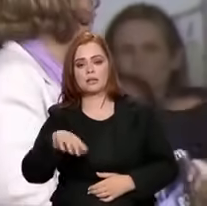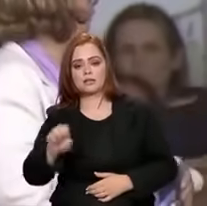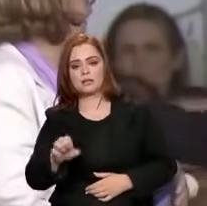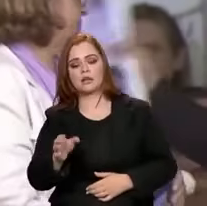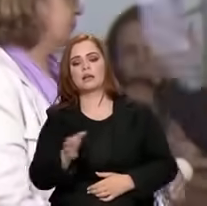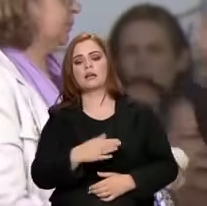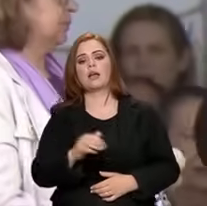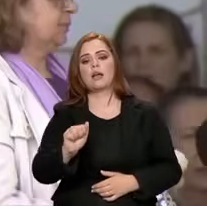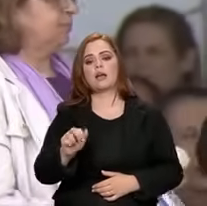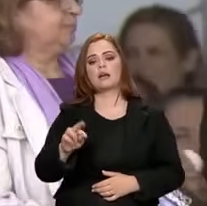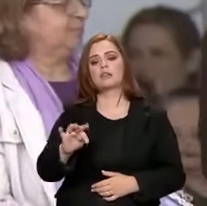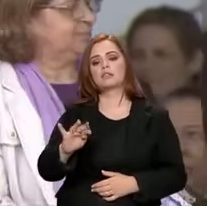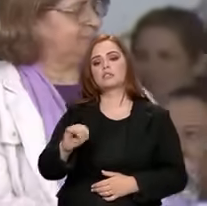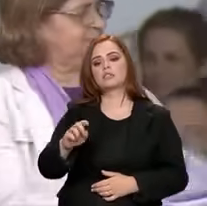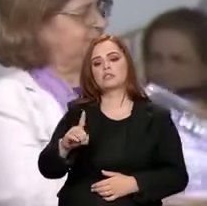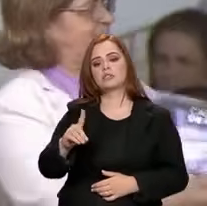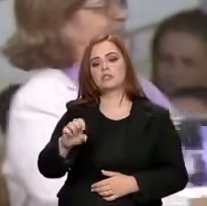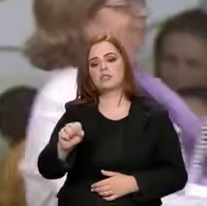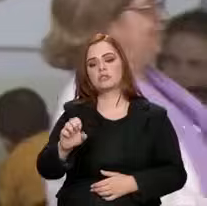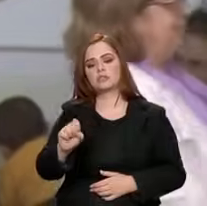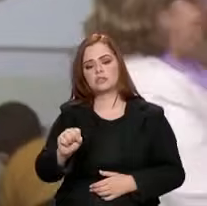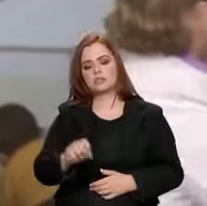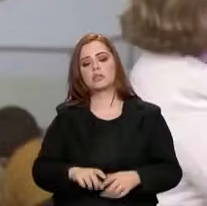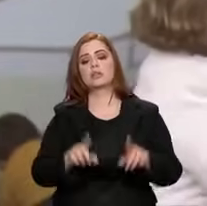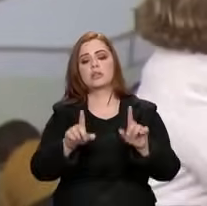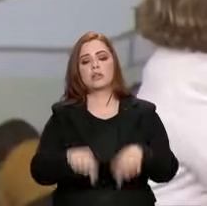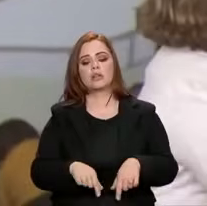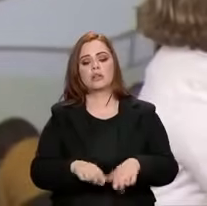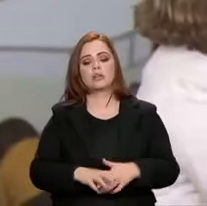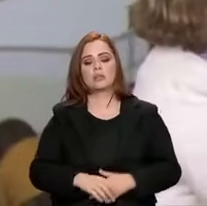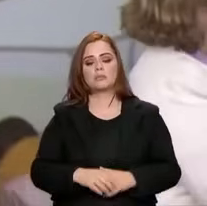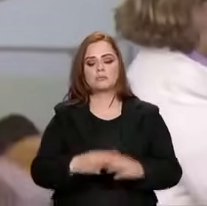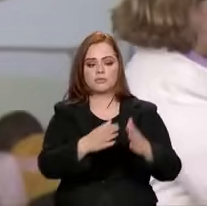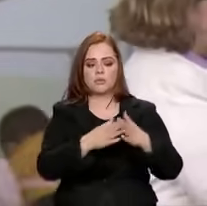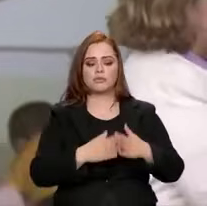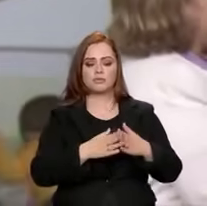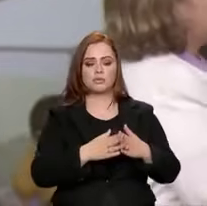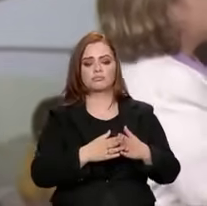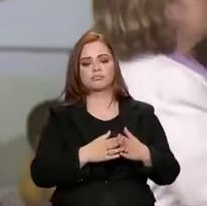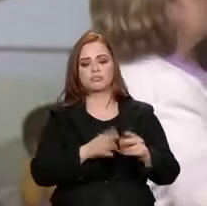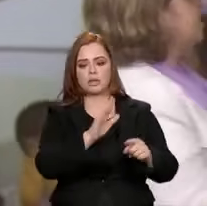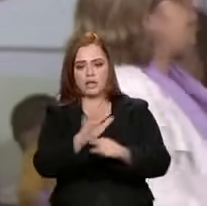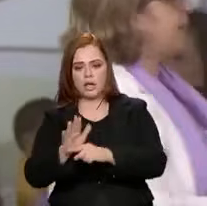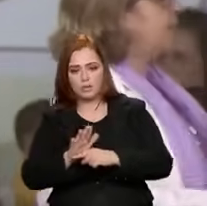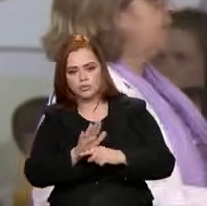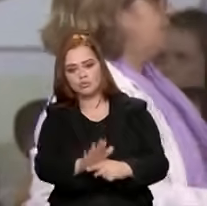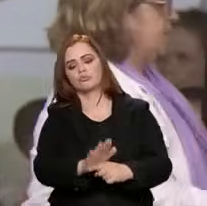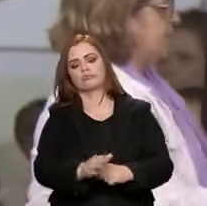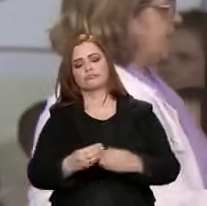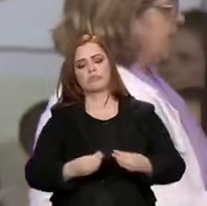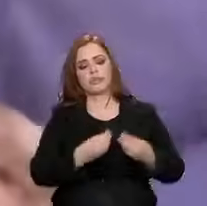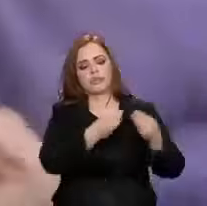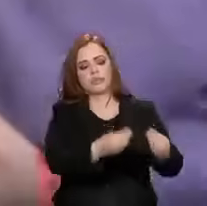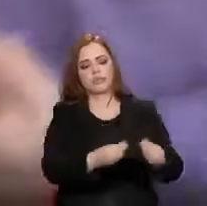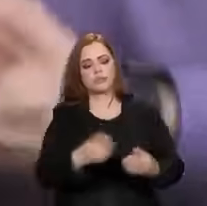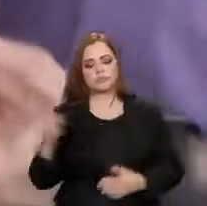Maria Fernanda que coordenou esse processo da Secretaria Geral da presidência por favor me ajuda aqui a entregar